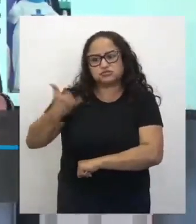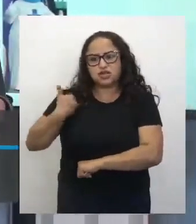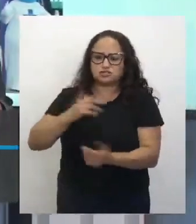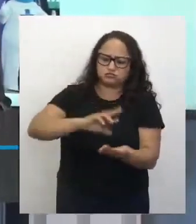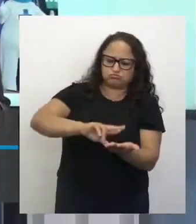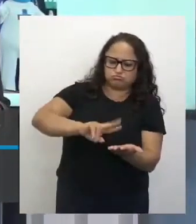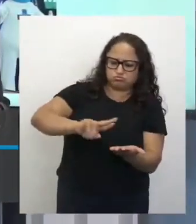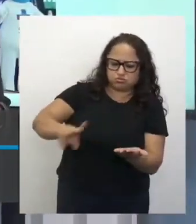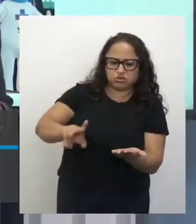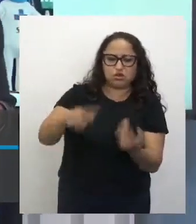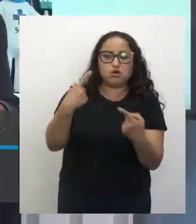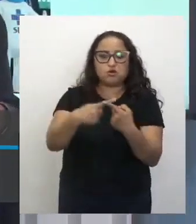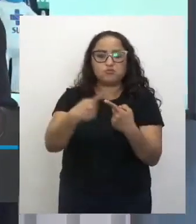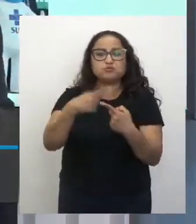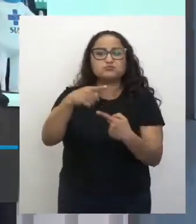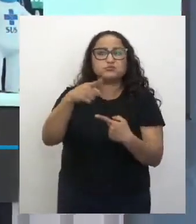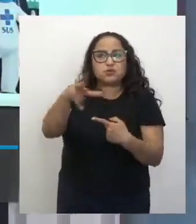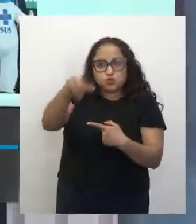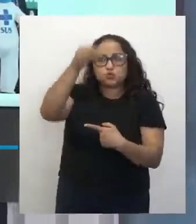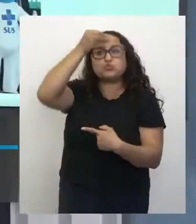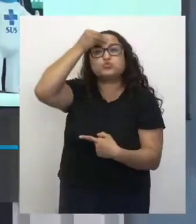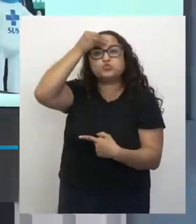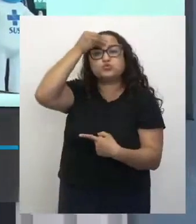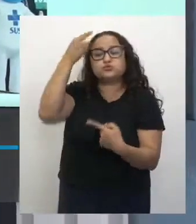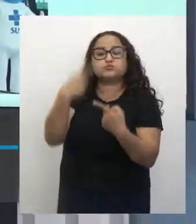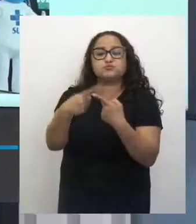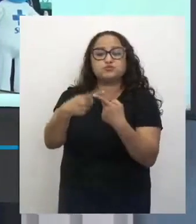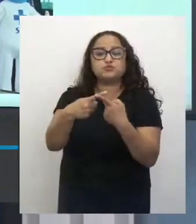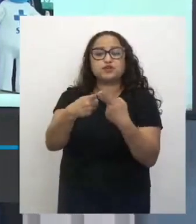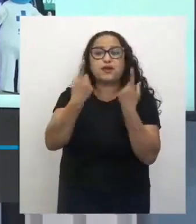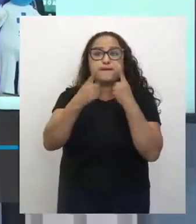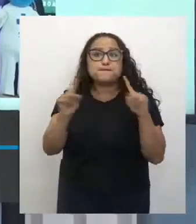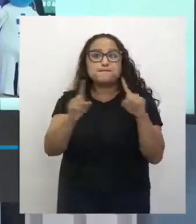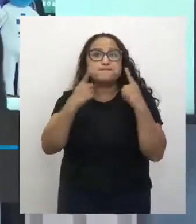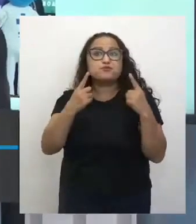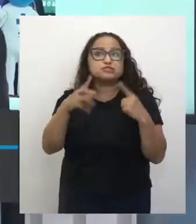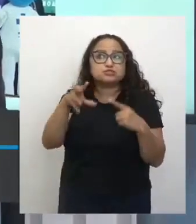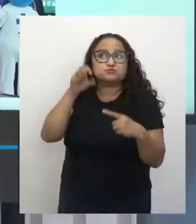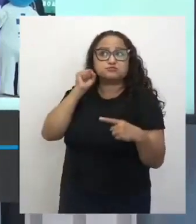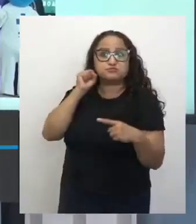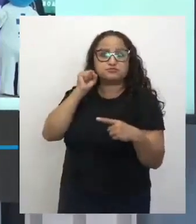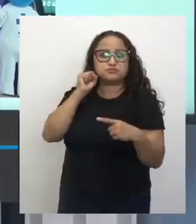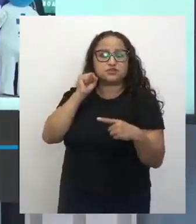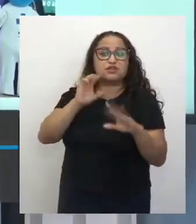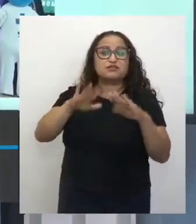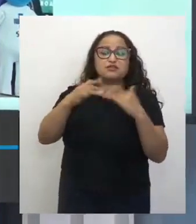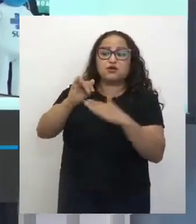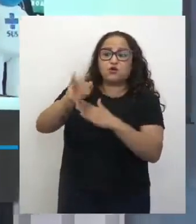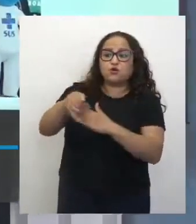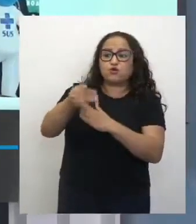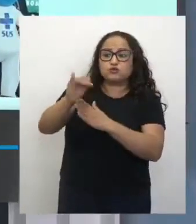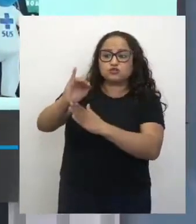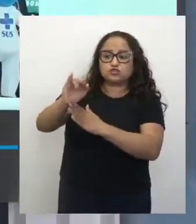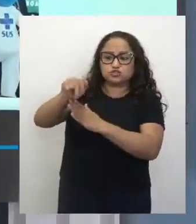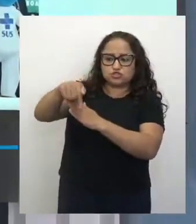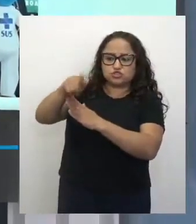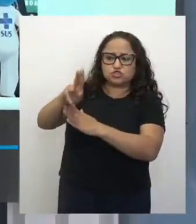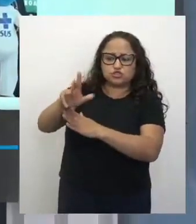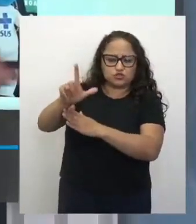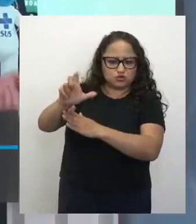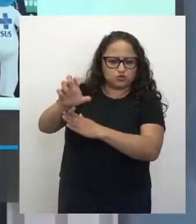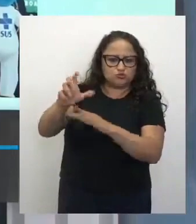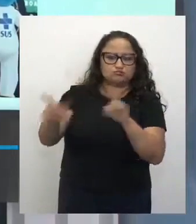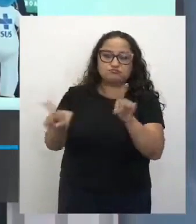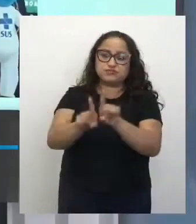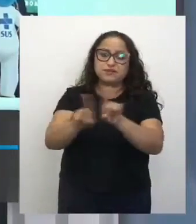você acabou gravando essa informação por causa da musiquinha que você ouviu. Então, o jingle ele tem essa importância. No carnaval mesmo, né? Aquelas músicas